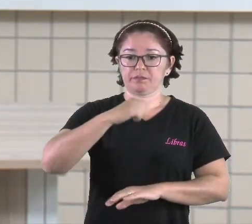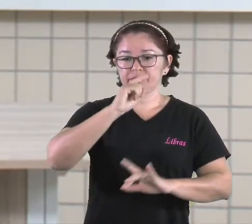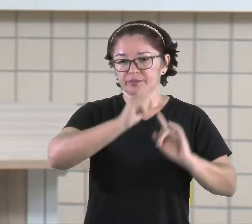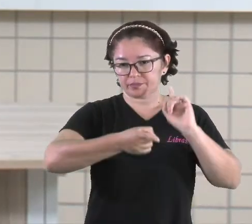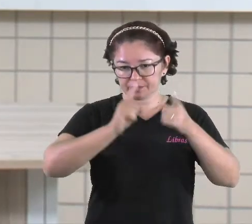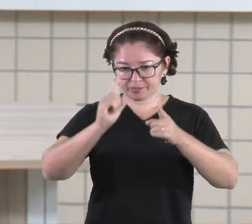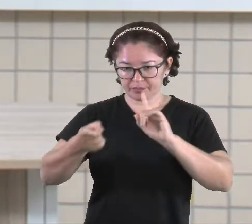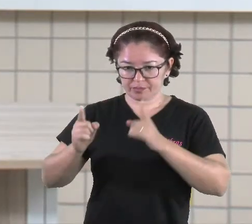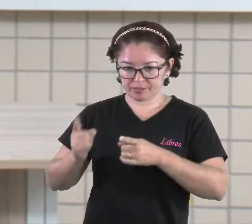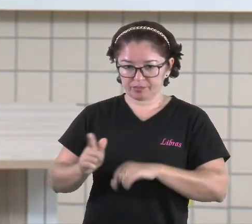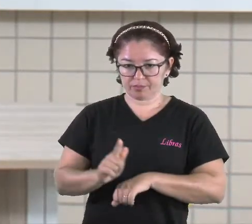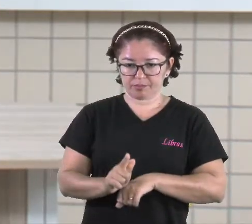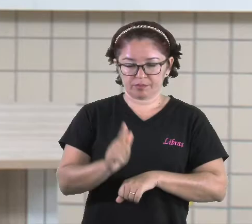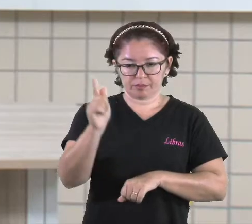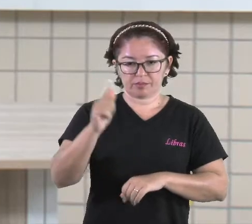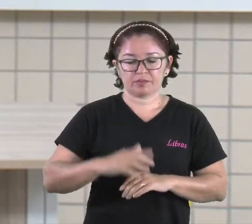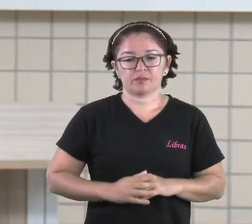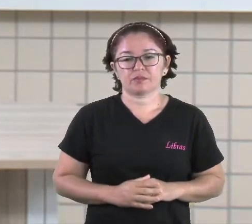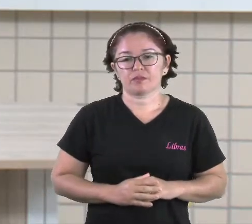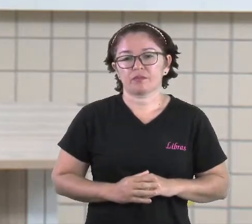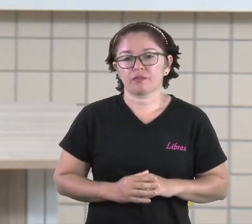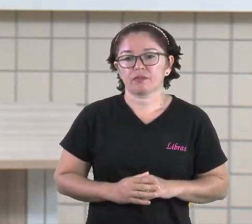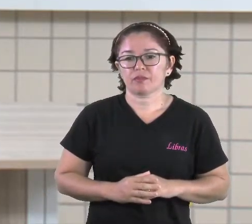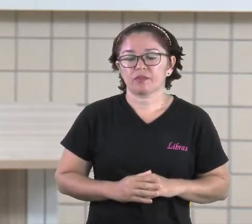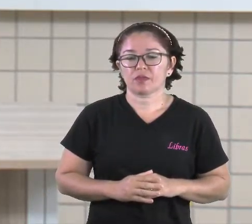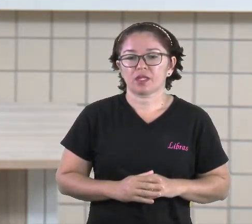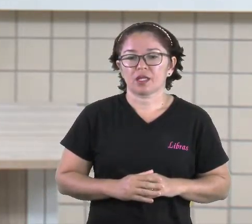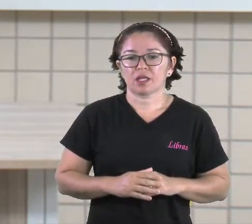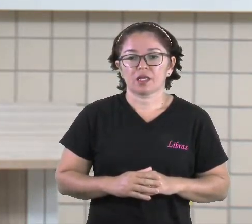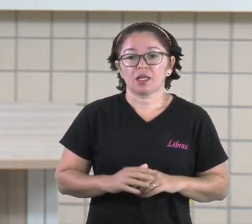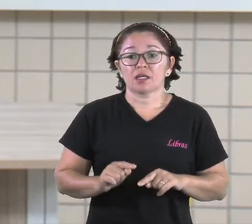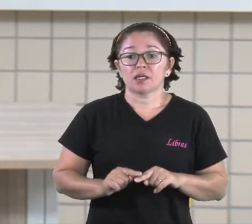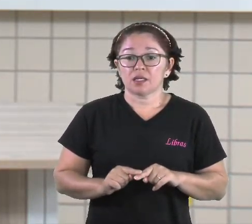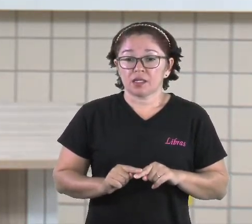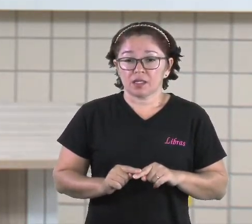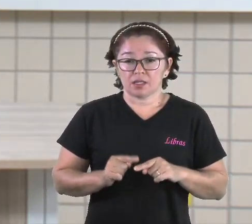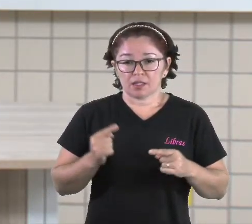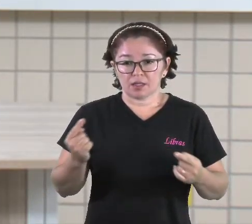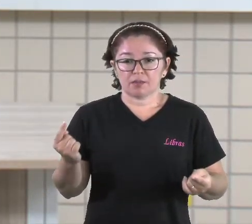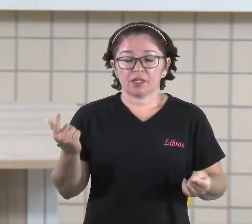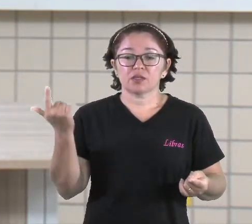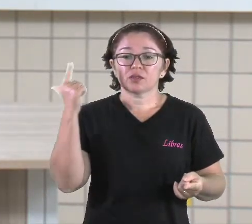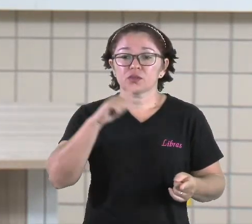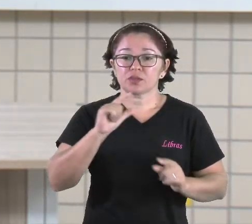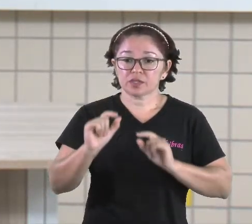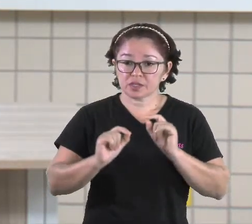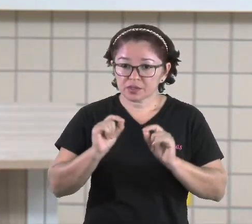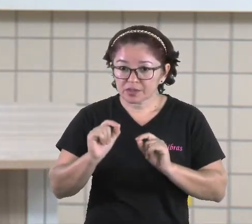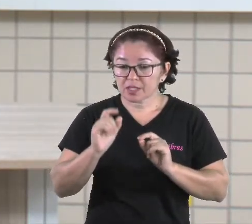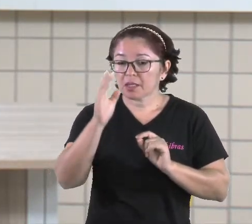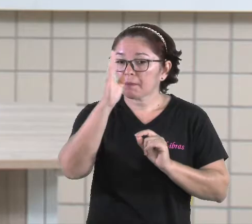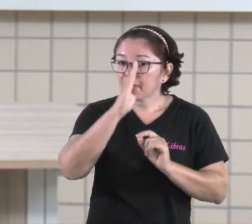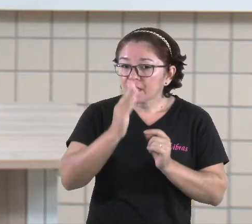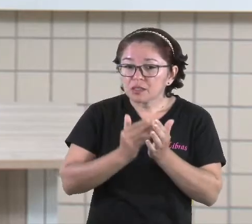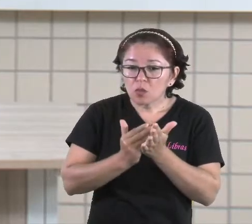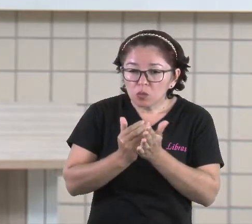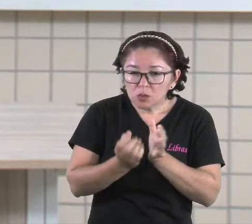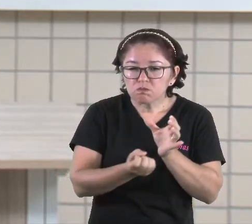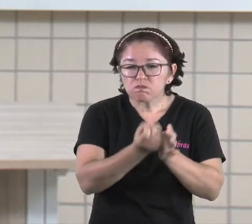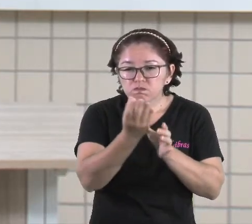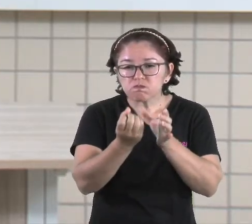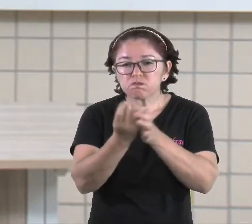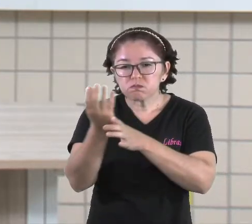processo do Estado Novo? Primeiramente, os caminhos para que o Brasil se industrializasse e